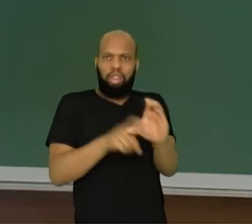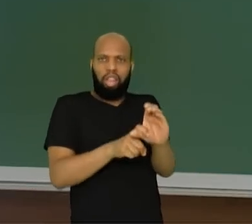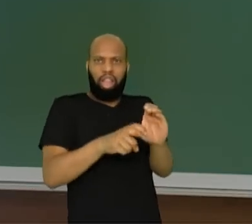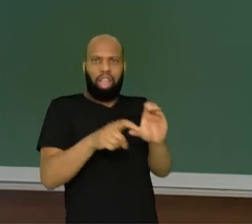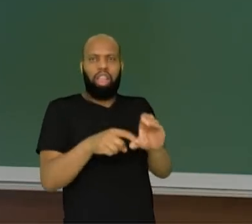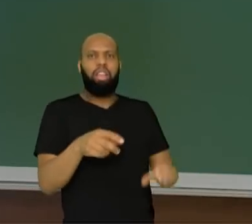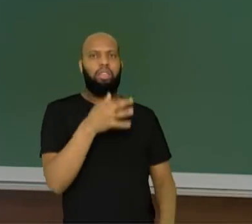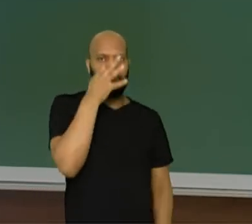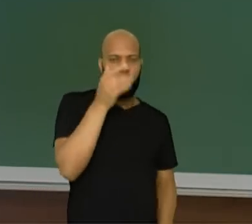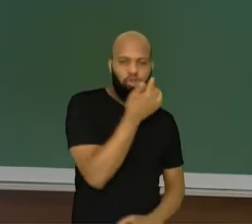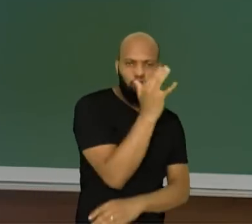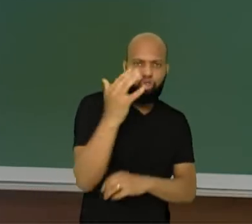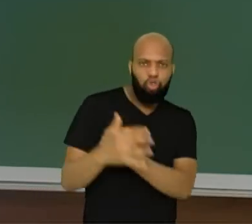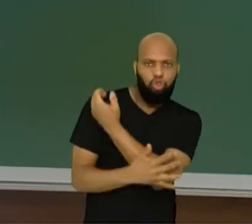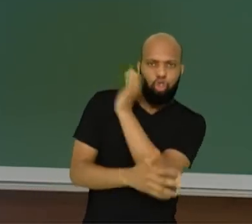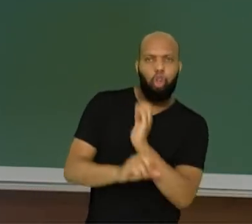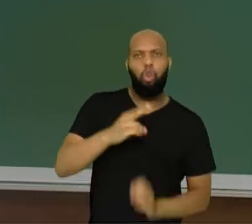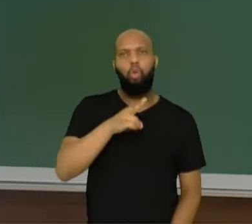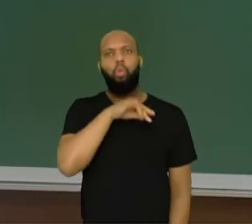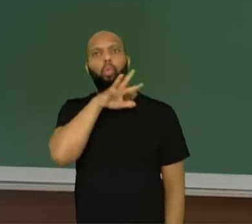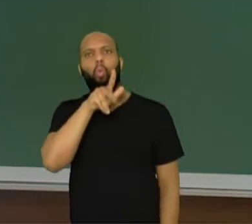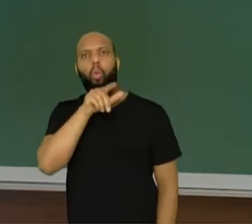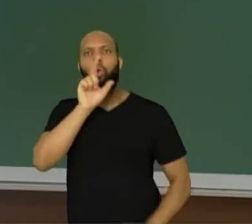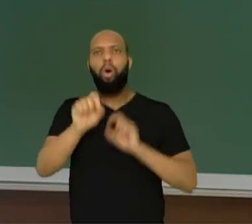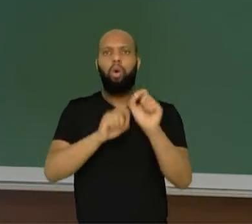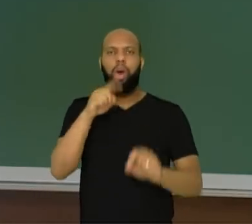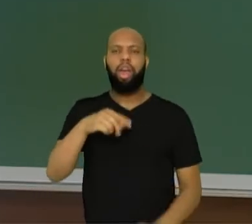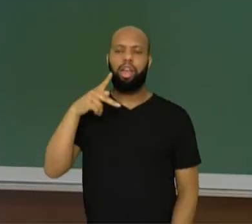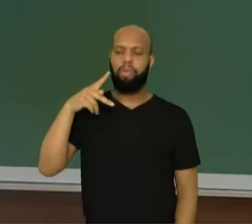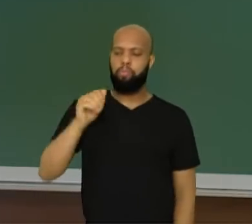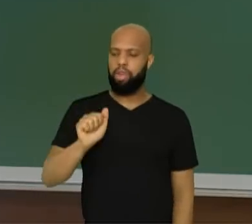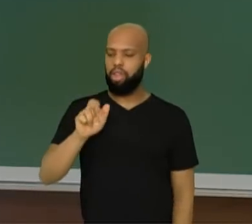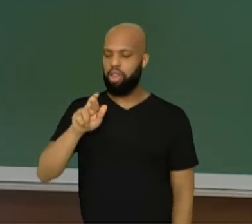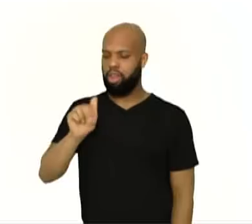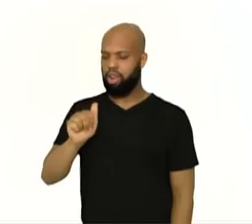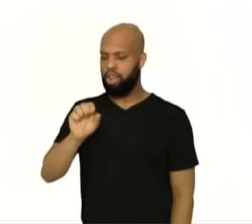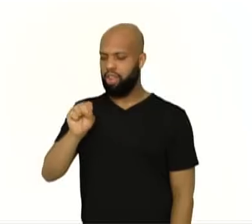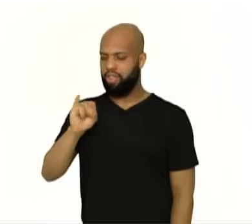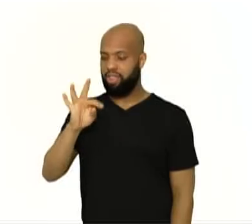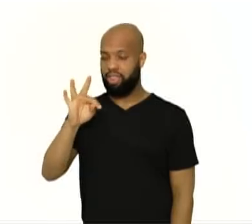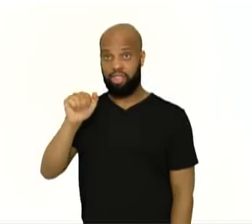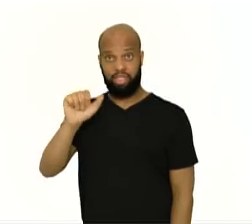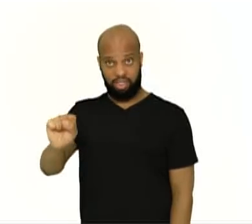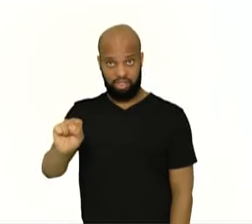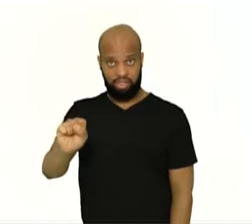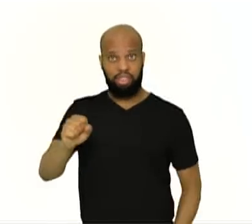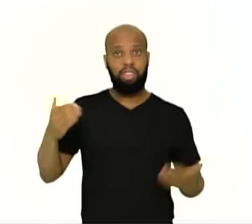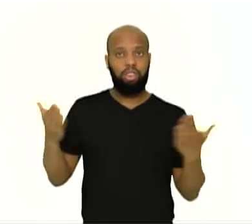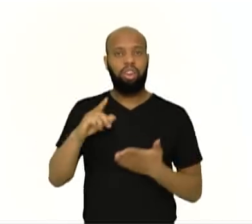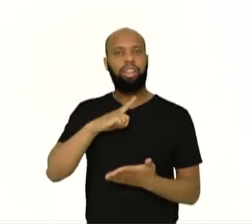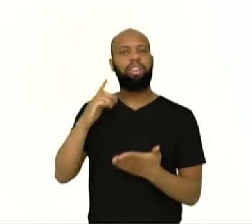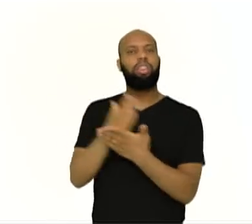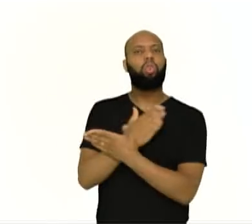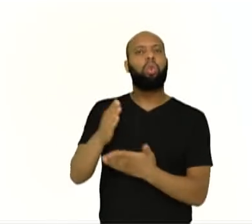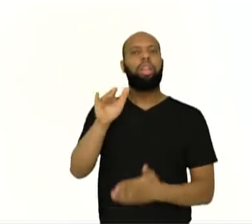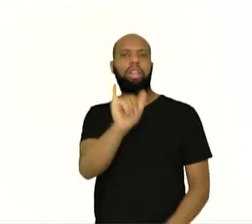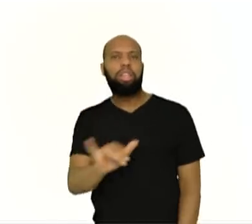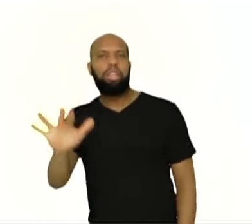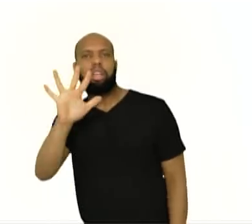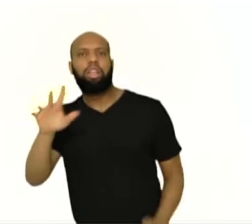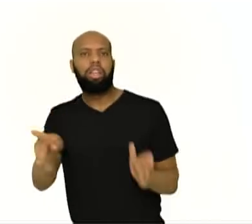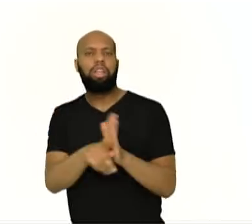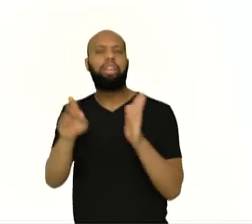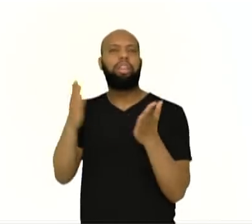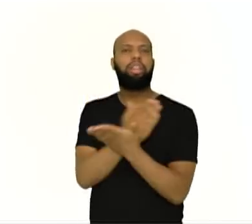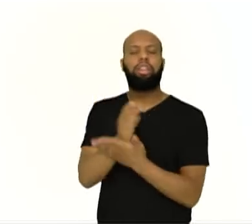um animal, ele vai estar parasitando e é considerado um parasita. Então aqui a gente tem algumas imagens de alguns